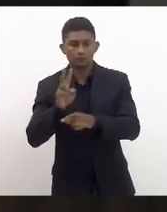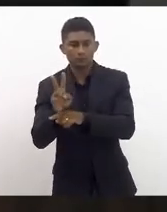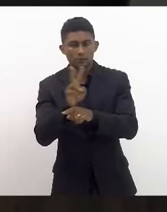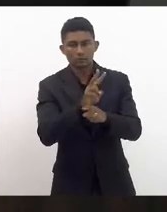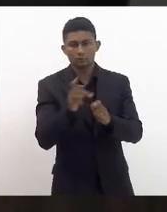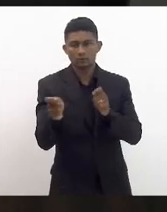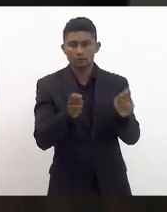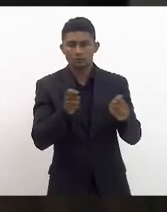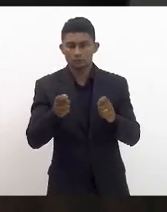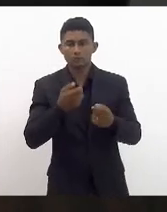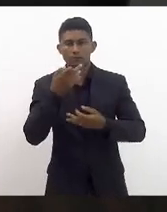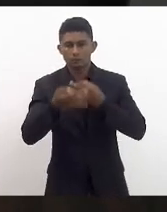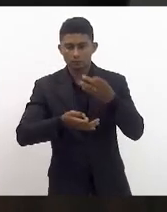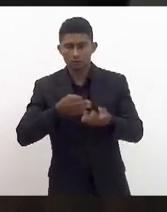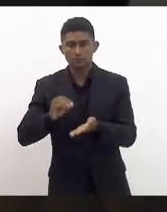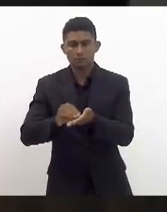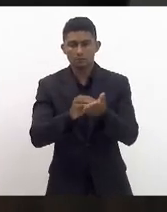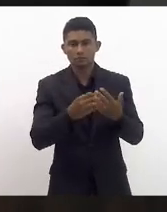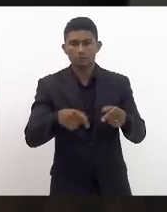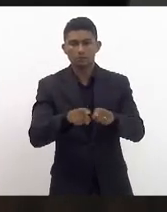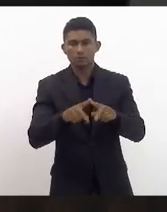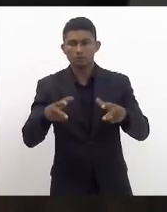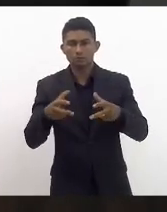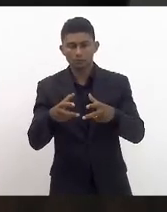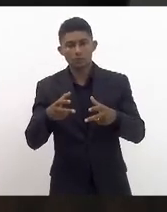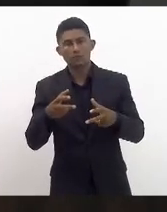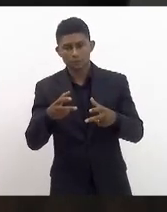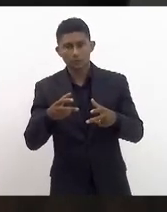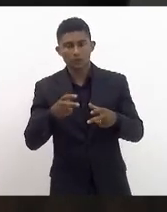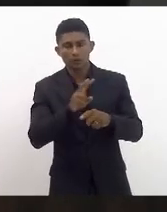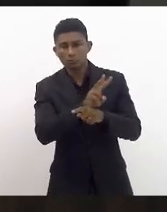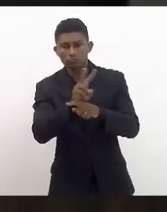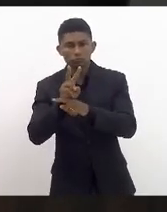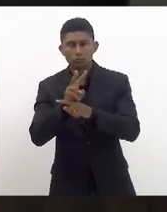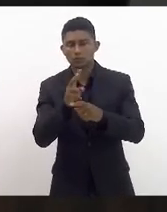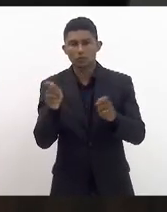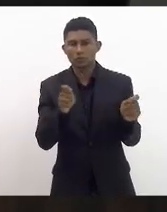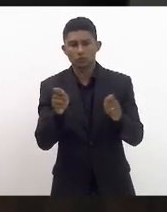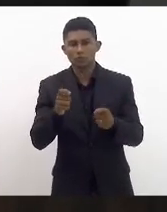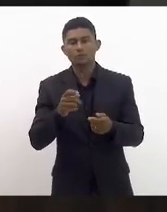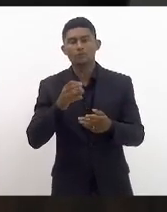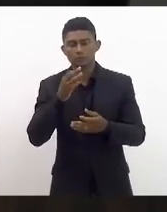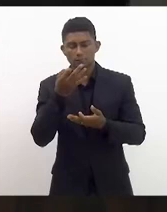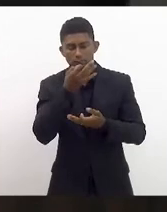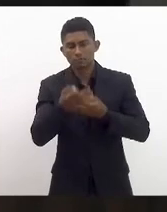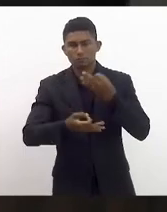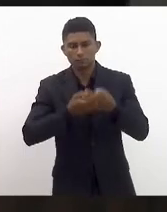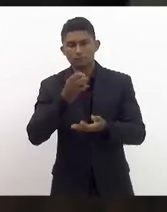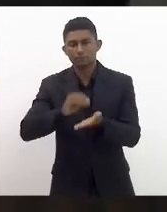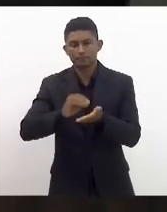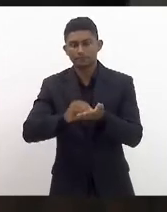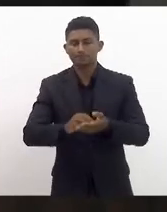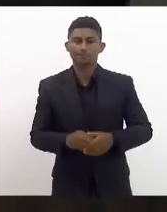Fiscalização dos Tributos Estaduais, de Orçamento, Finanças, Fiscalização Financeira e Controle. Para emitir